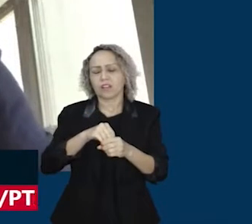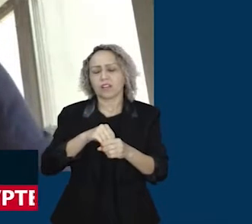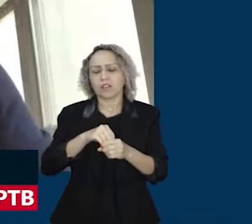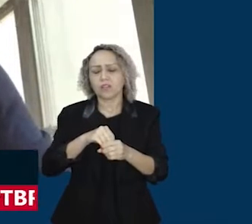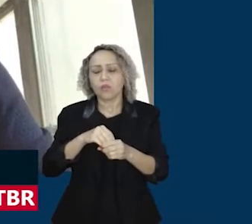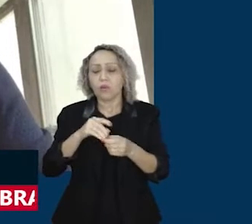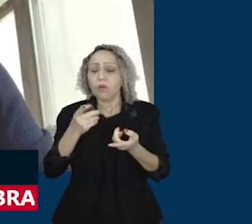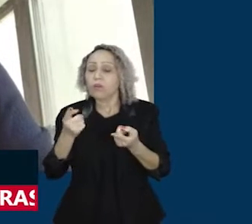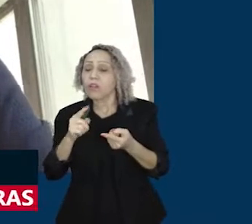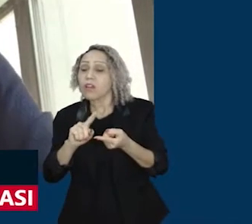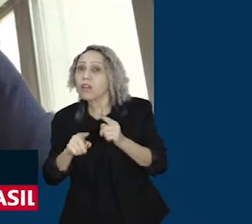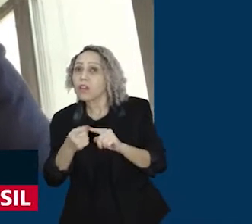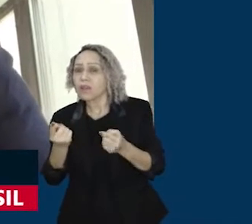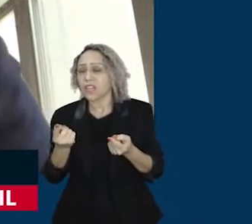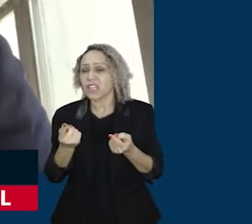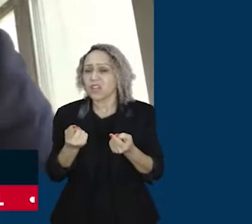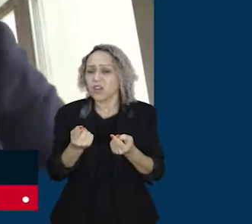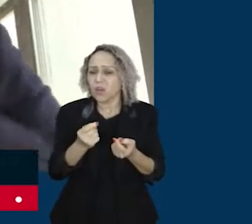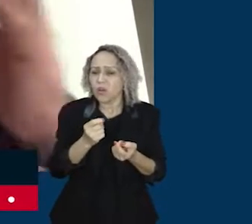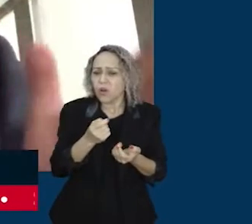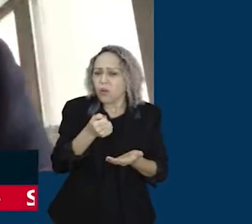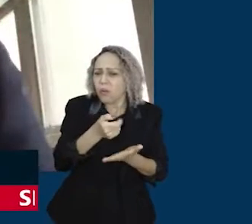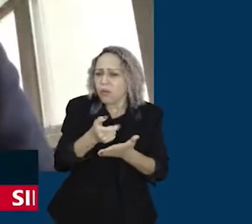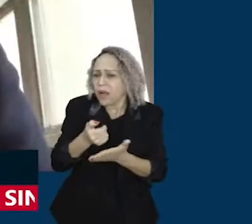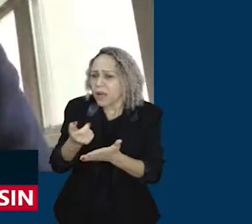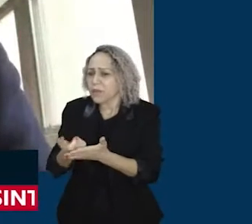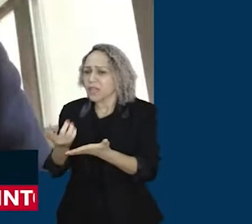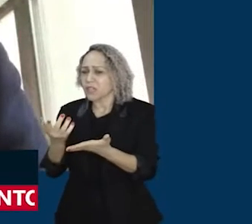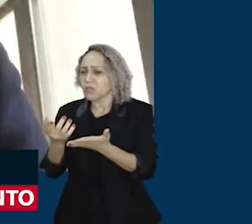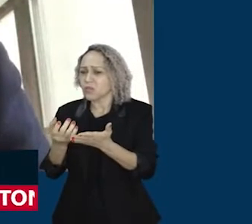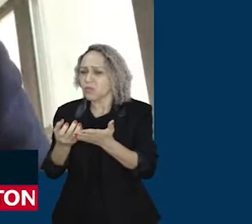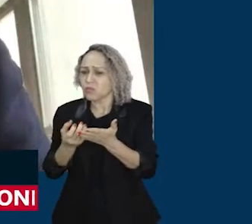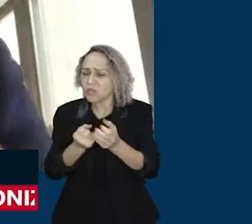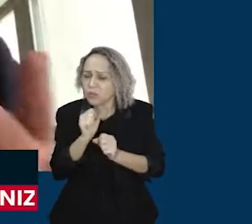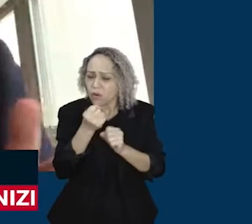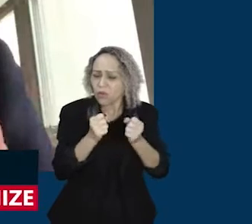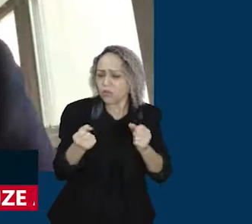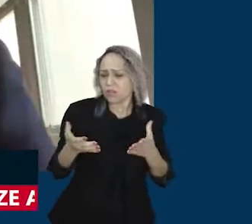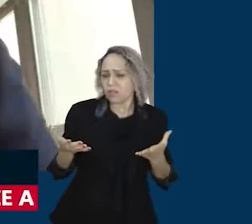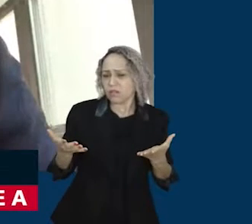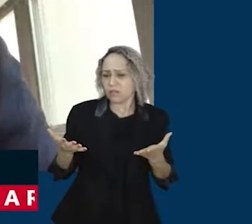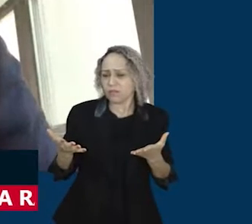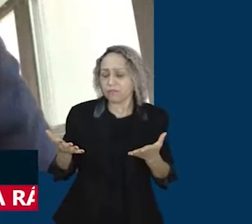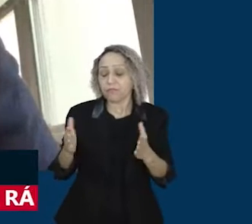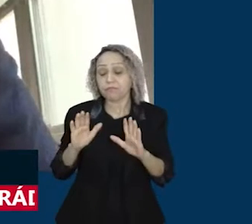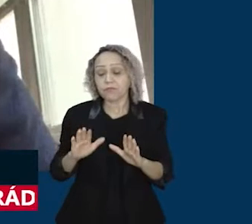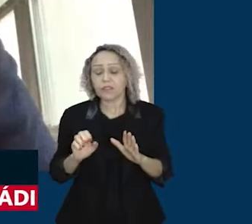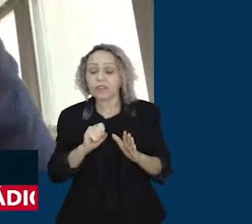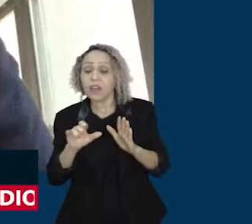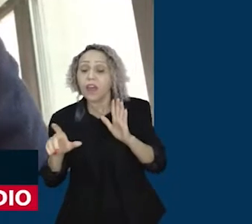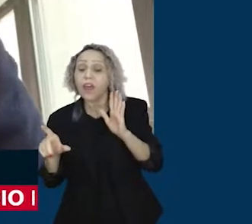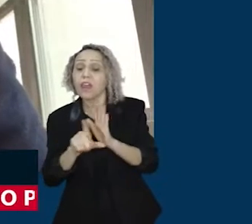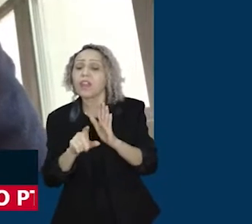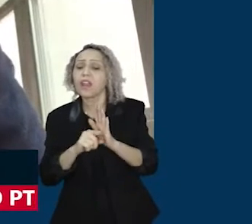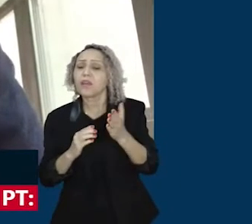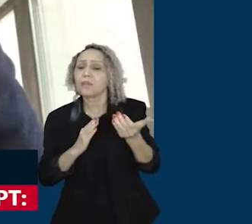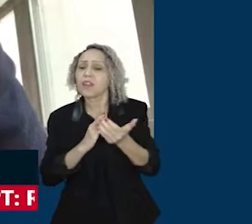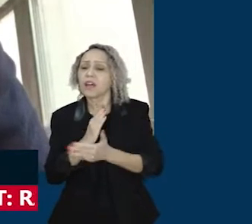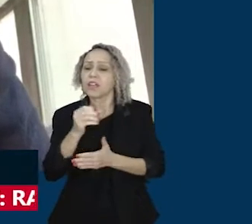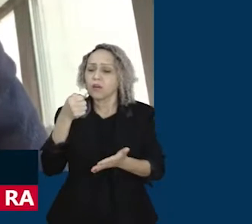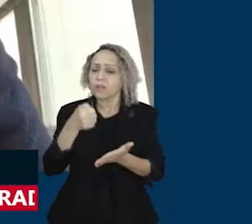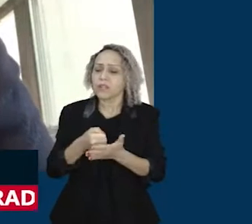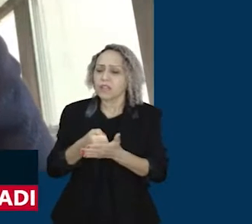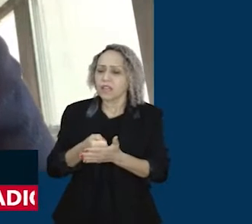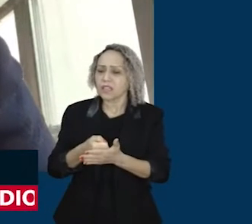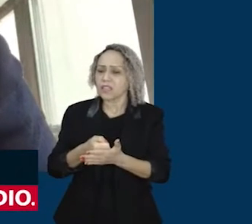de produção. Portanto, ela obriga qualquer governo, essa lei, se passasse, obrigaria qualquer governo